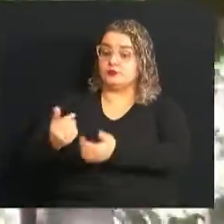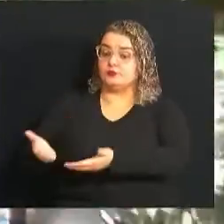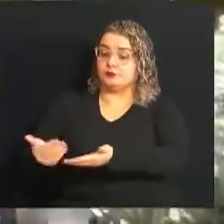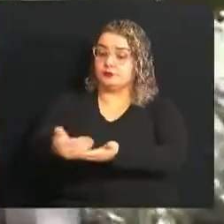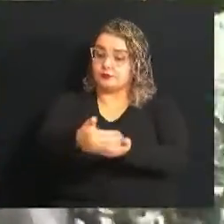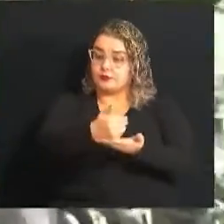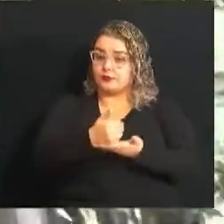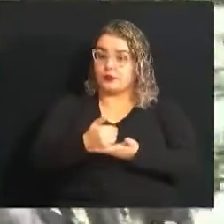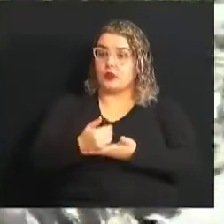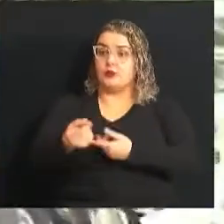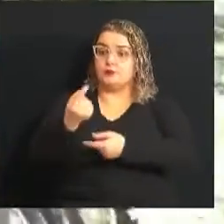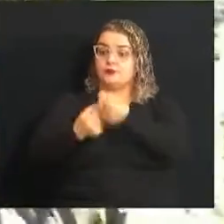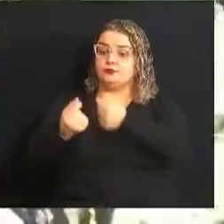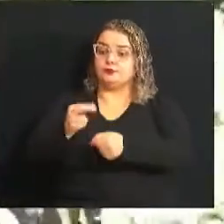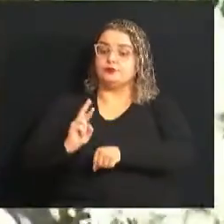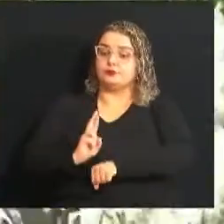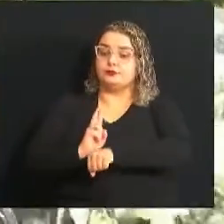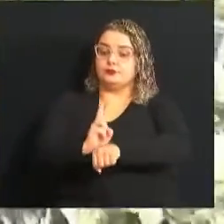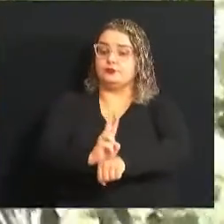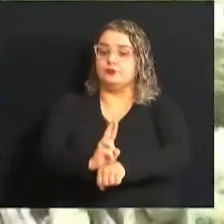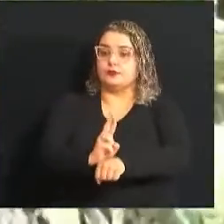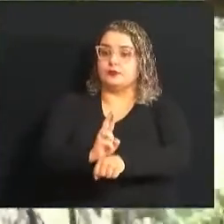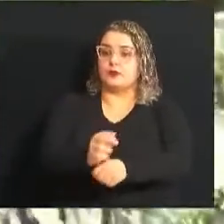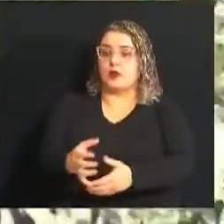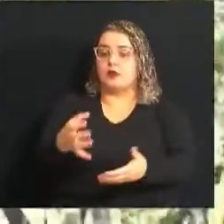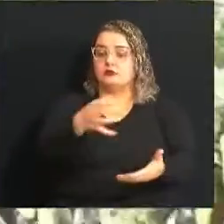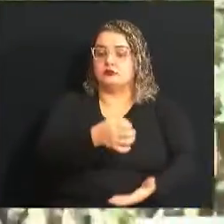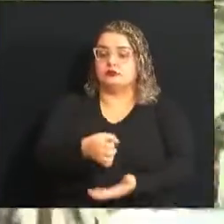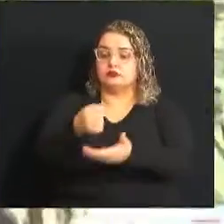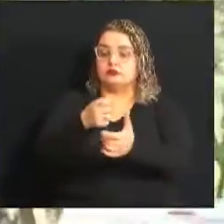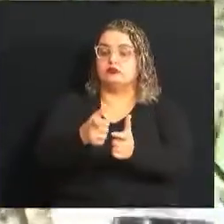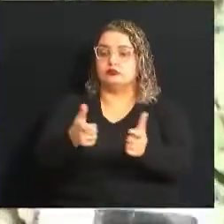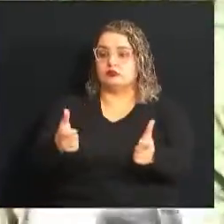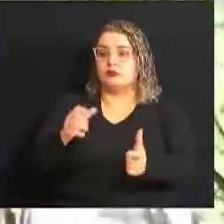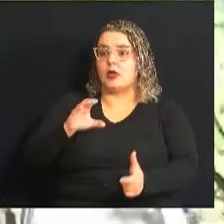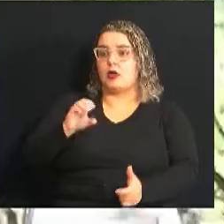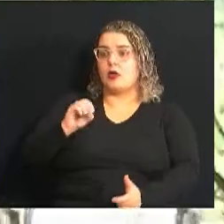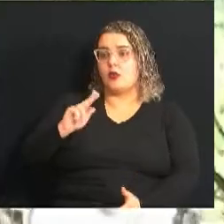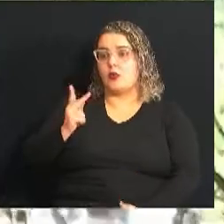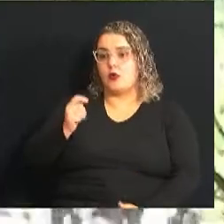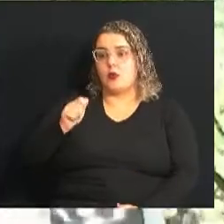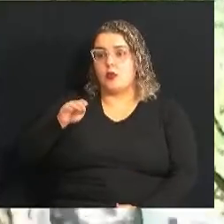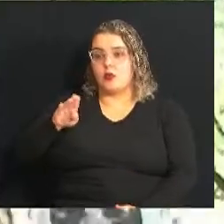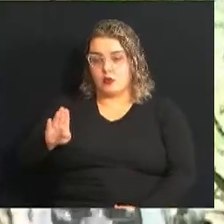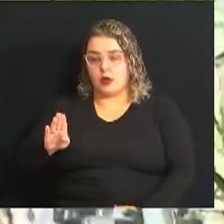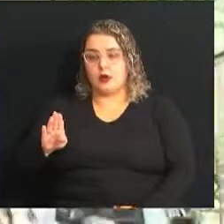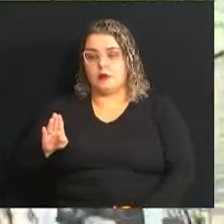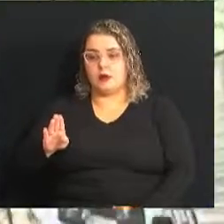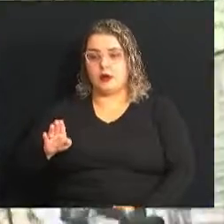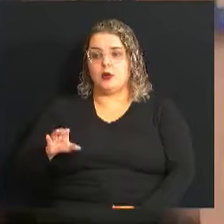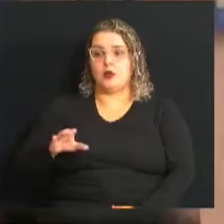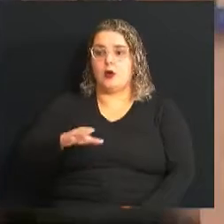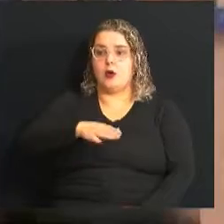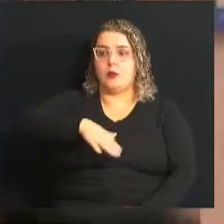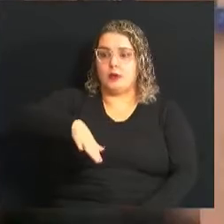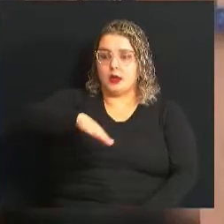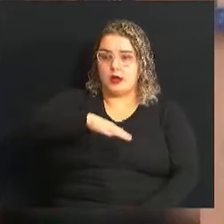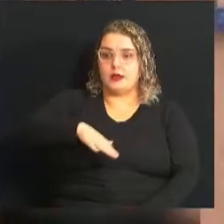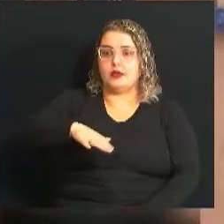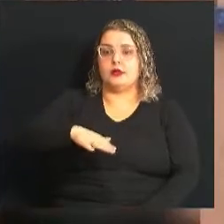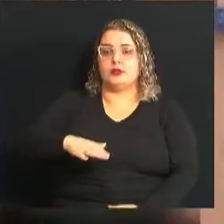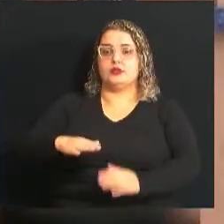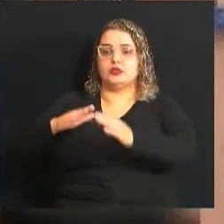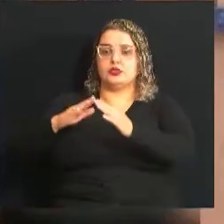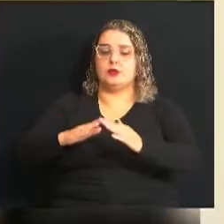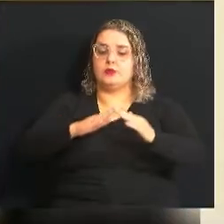orçamentários para aumento de capital da Companhia de Habitação Popular de Campinas, a Coab Campinas. Estiveram